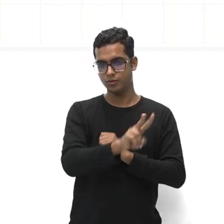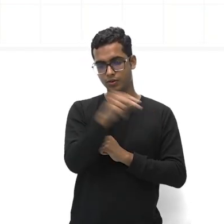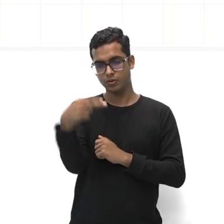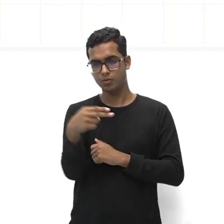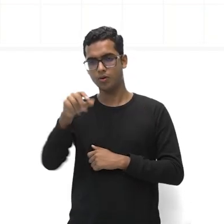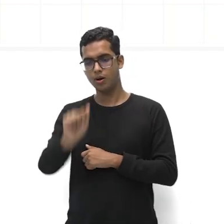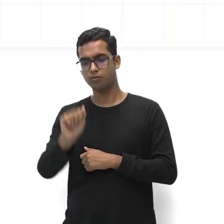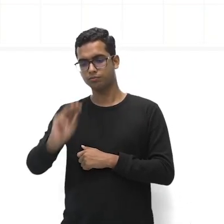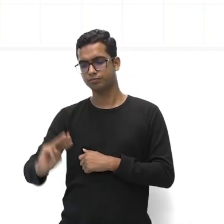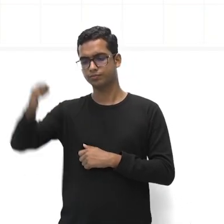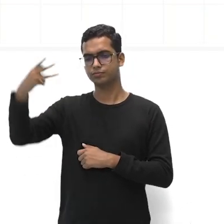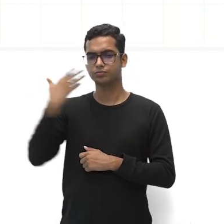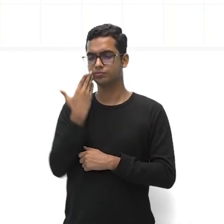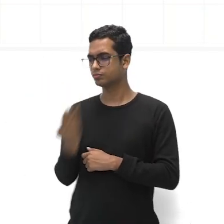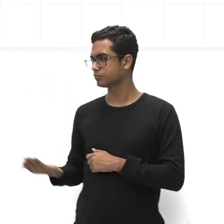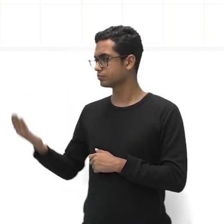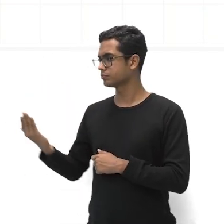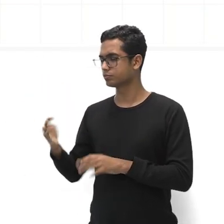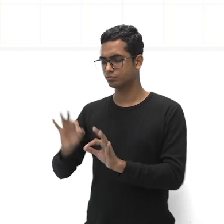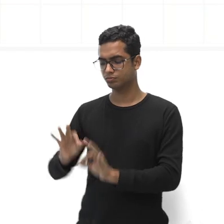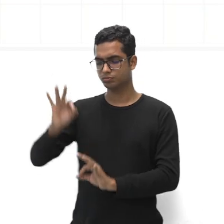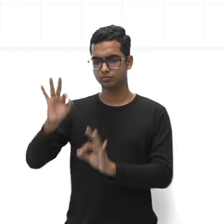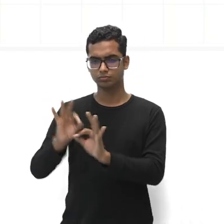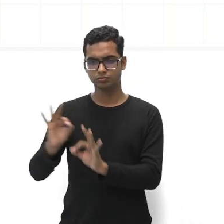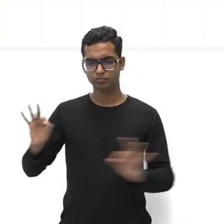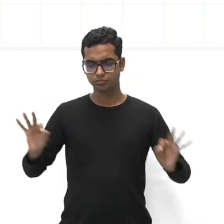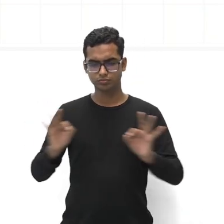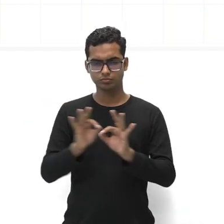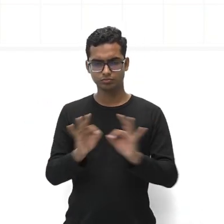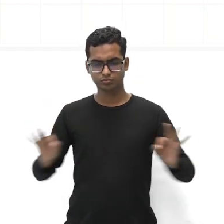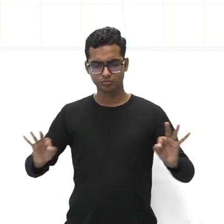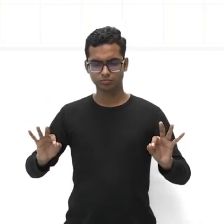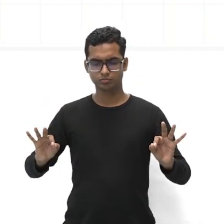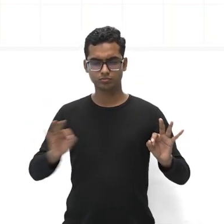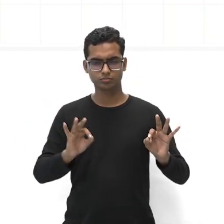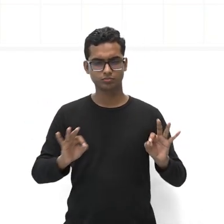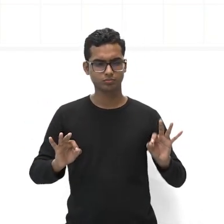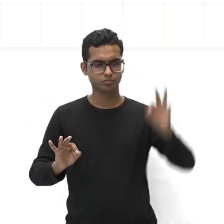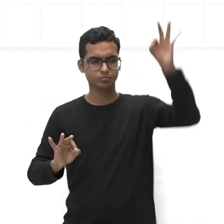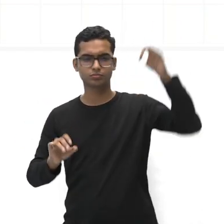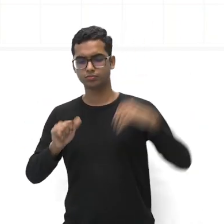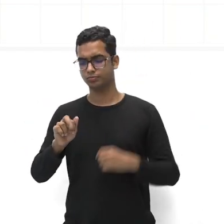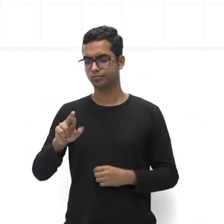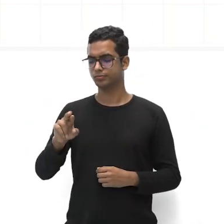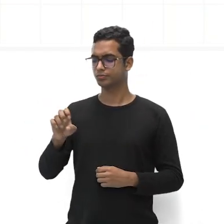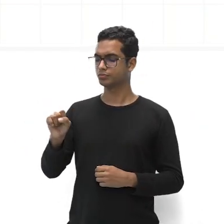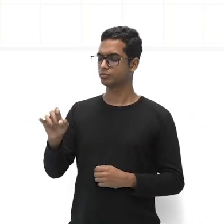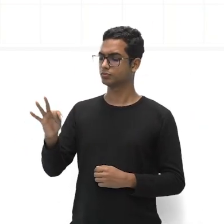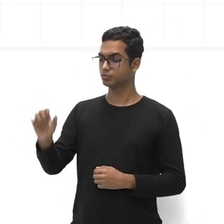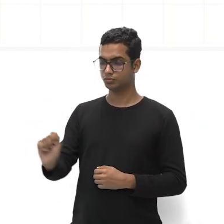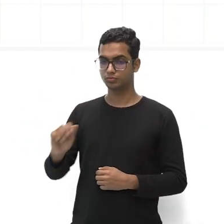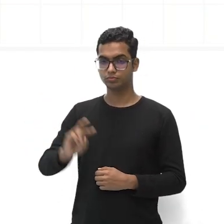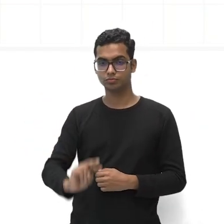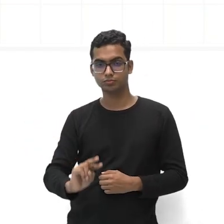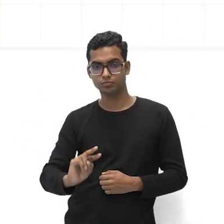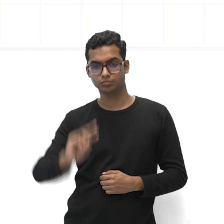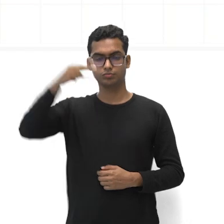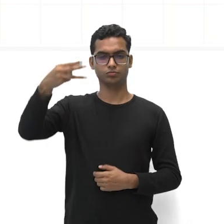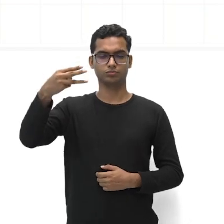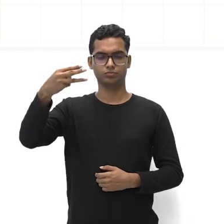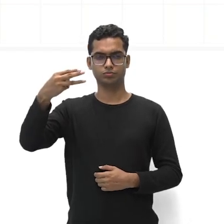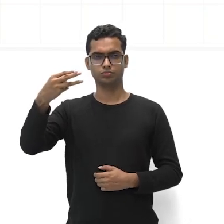cubo. Correto? Olha aí. Então, vamos ter essa situação